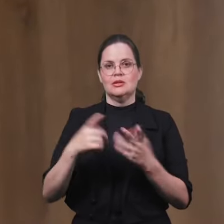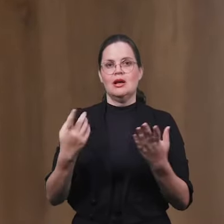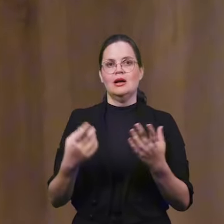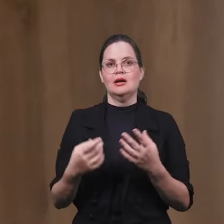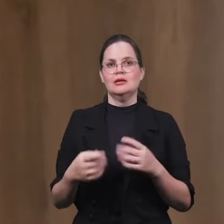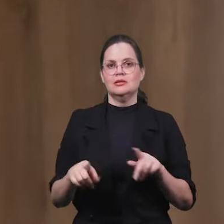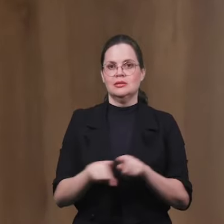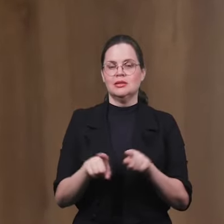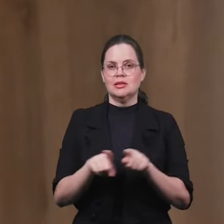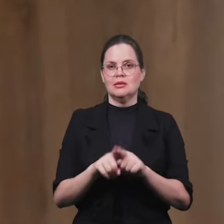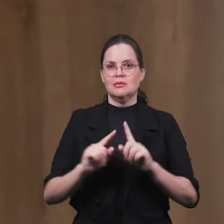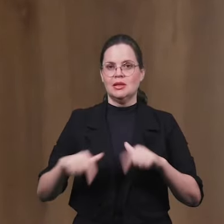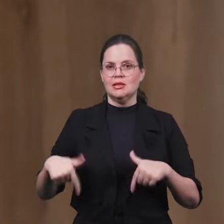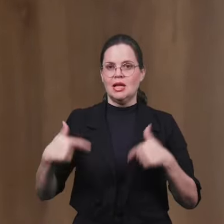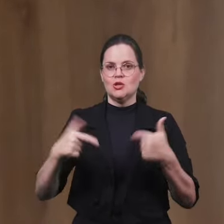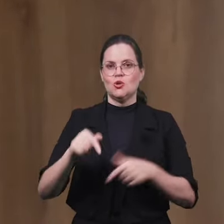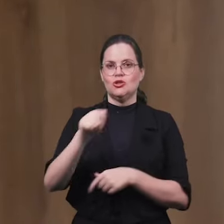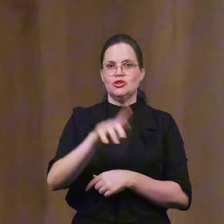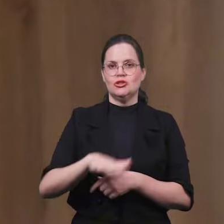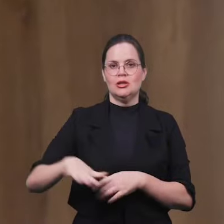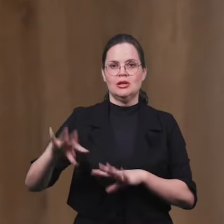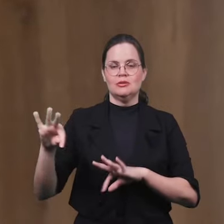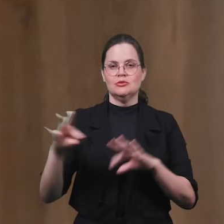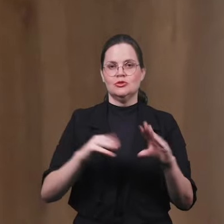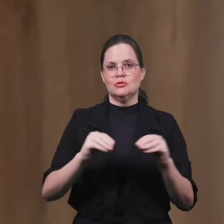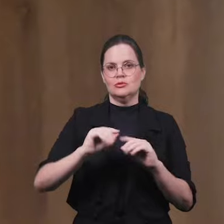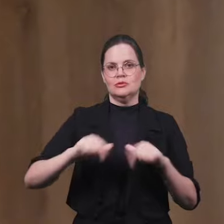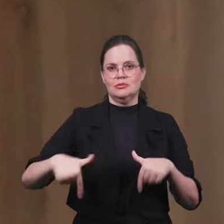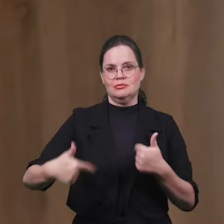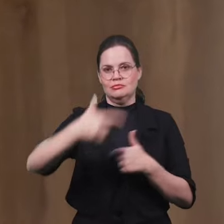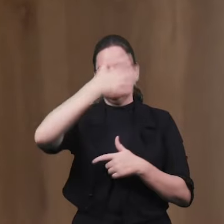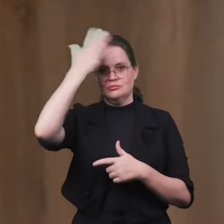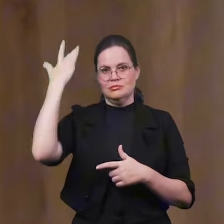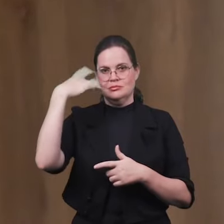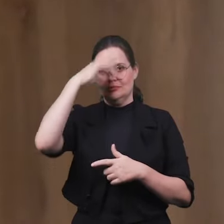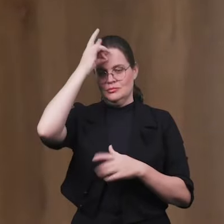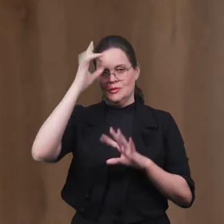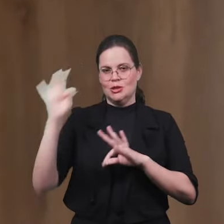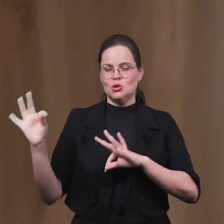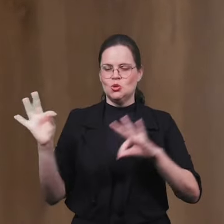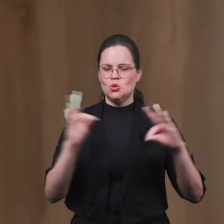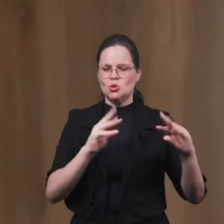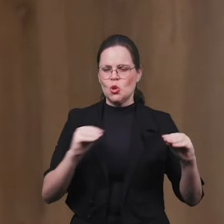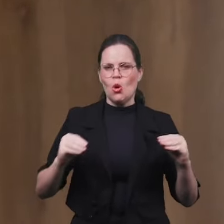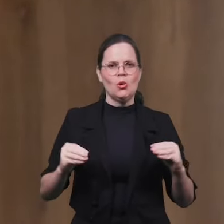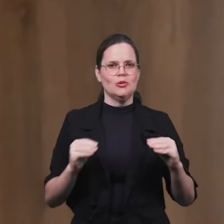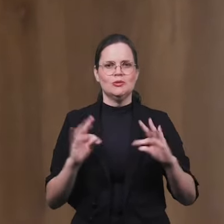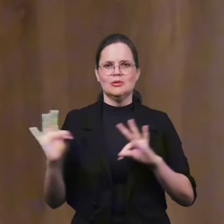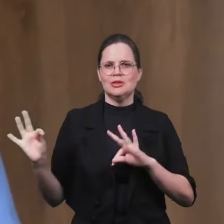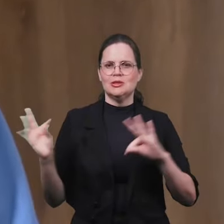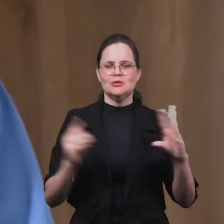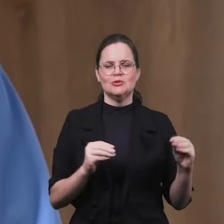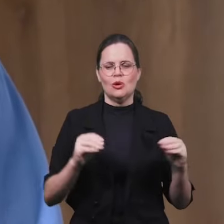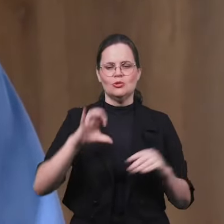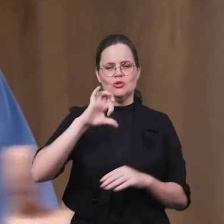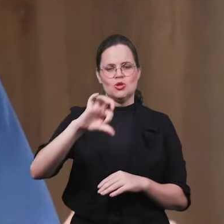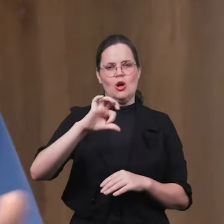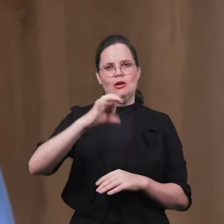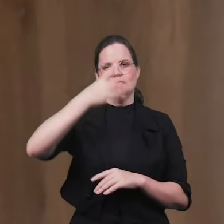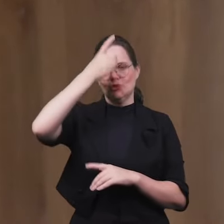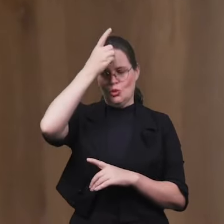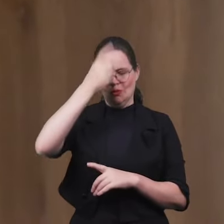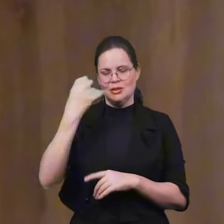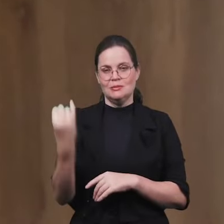profetizar, das manifestações gerais do Espírito Santo em todas as áreas, em todos os 9